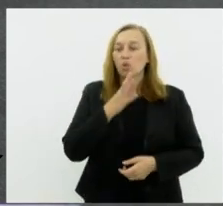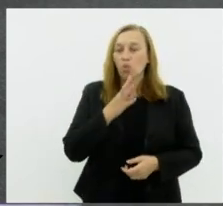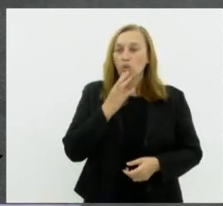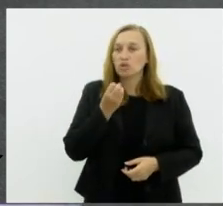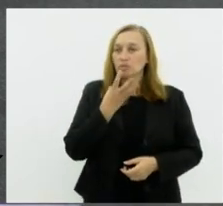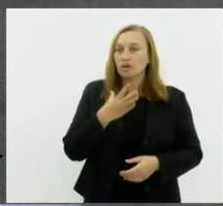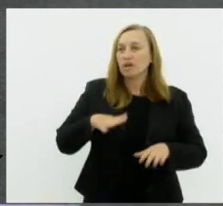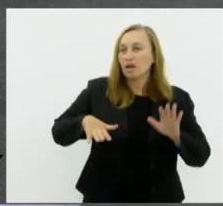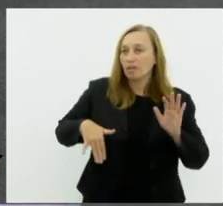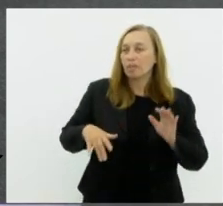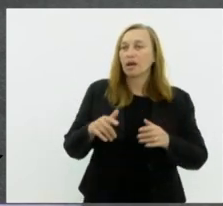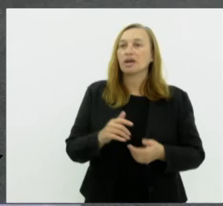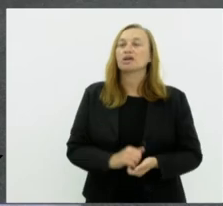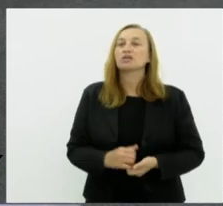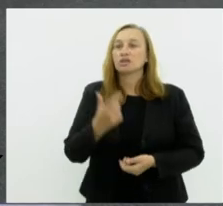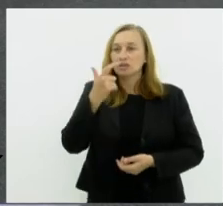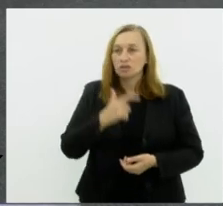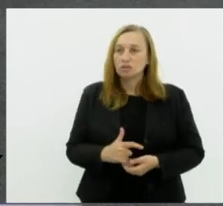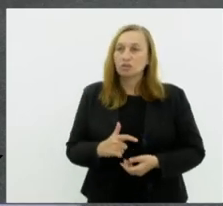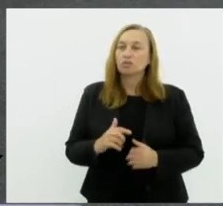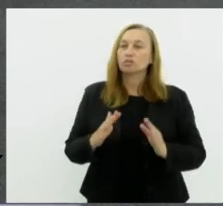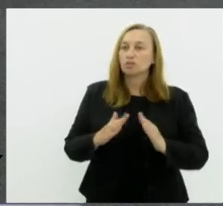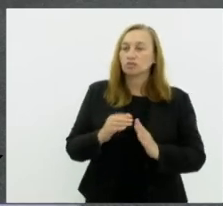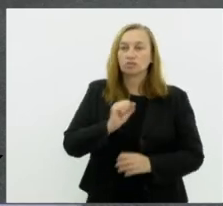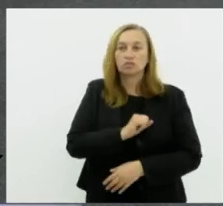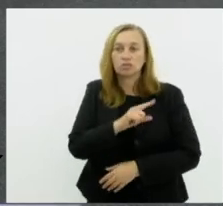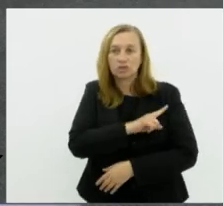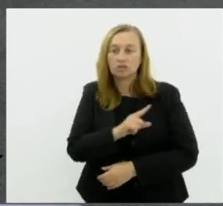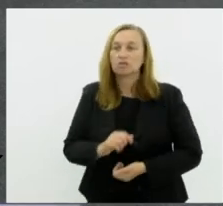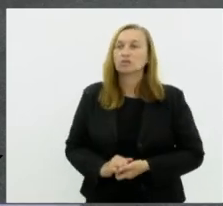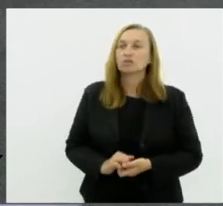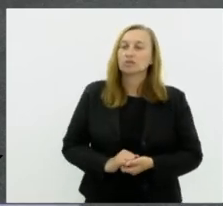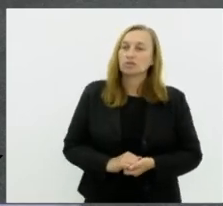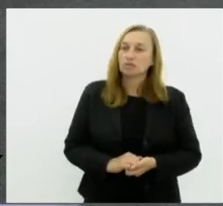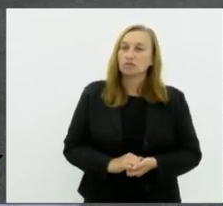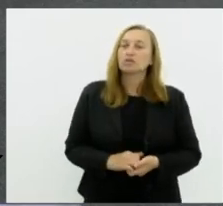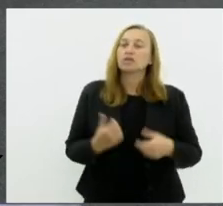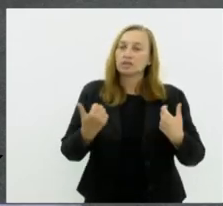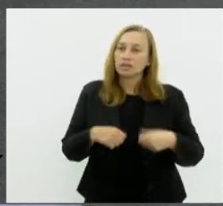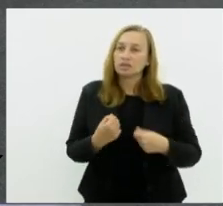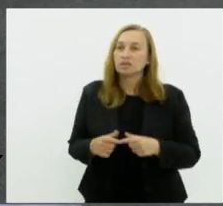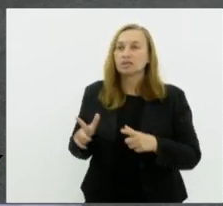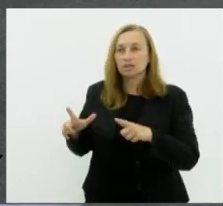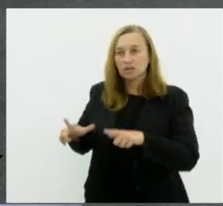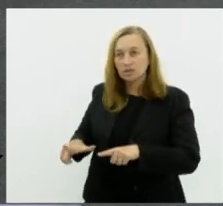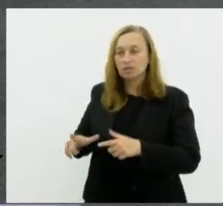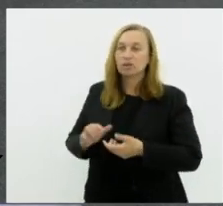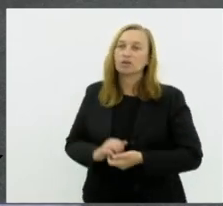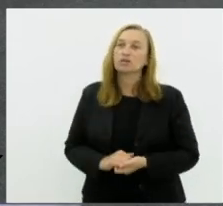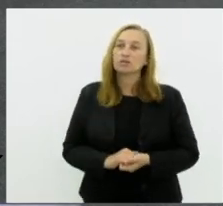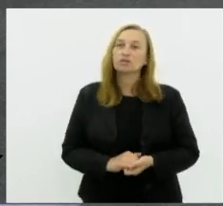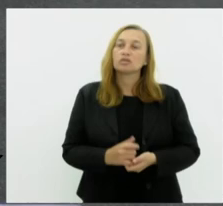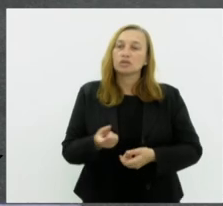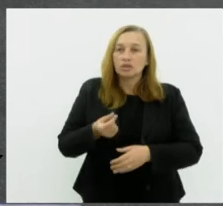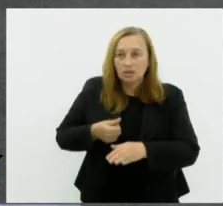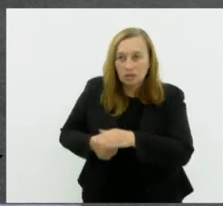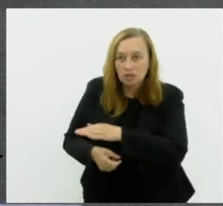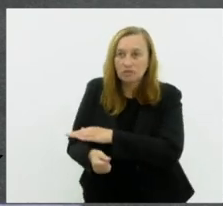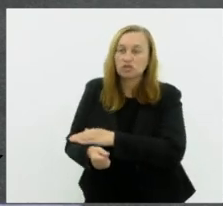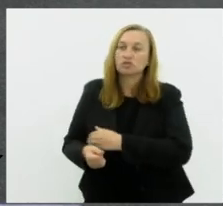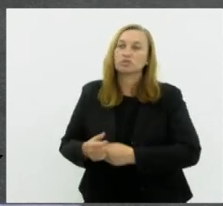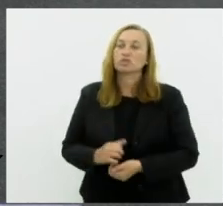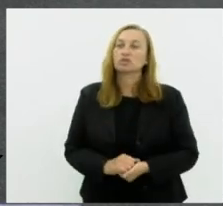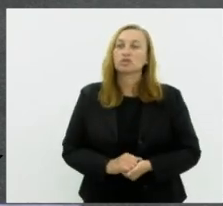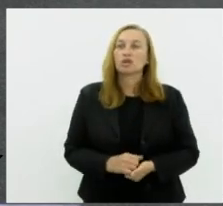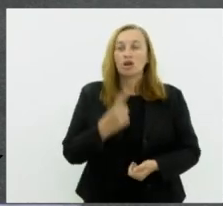Praia das Pedrinhas, sou morador de São Gonçalo, e necessita naquela região de investimento, né,